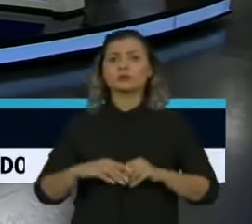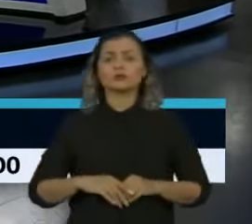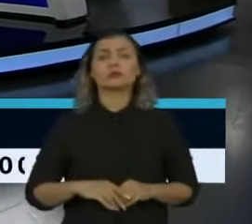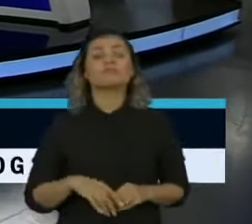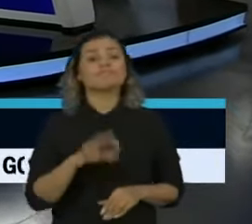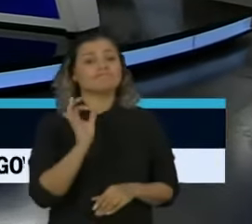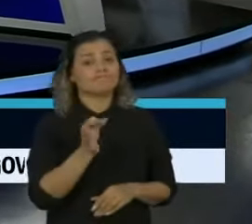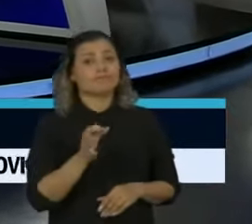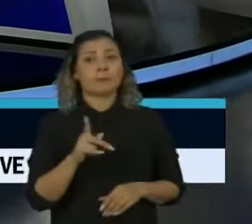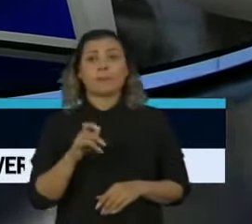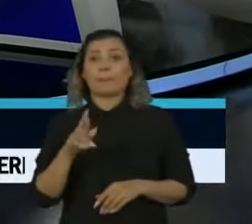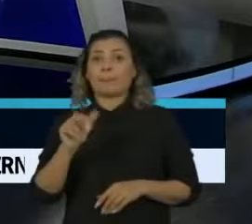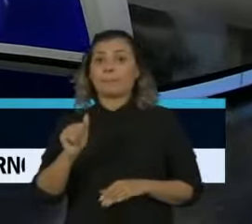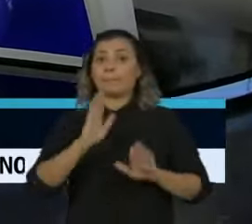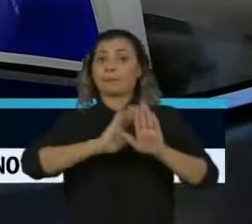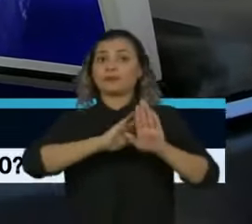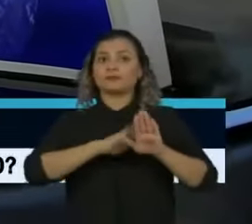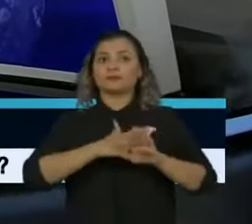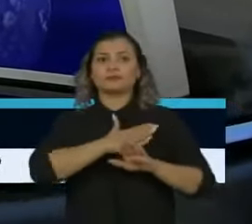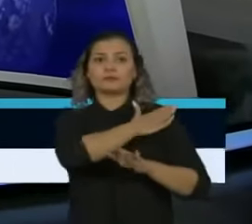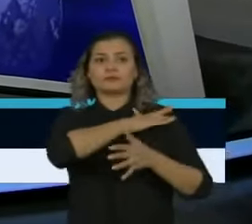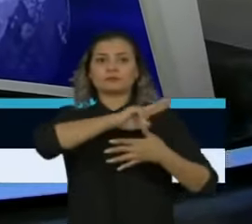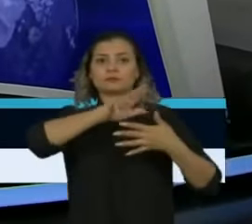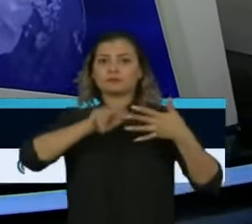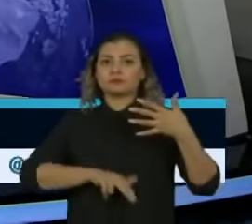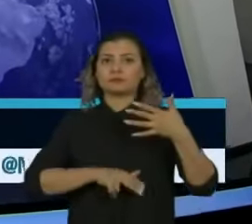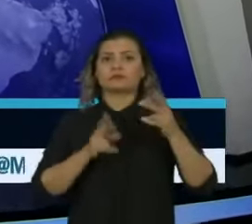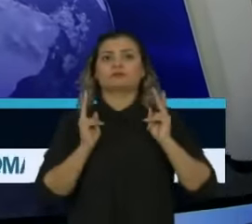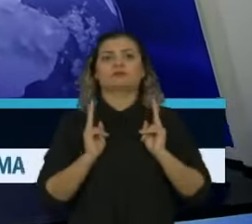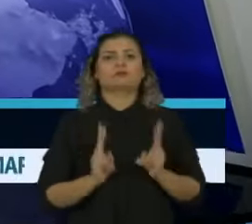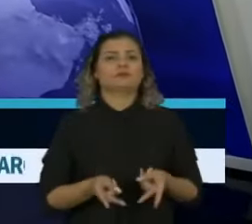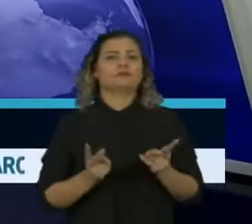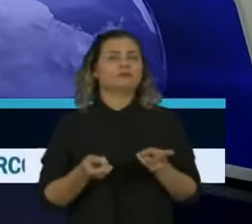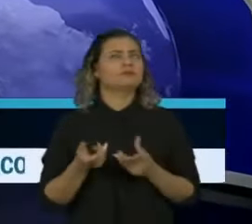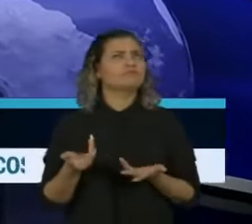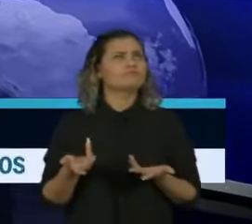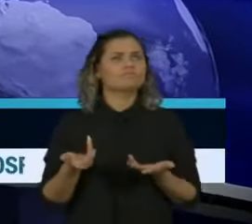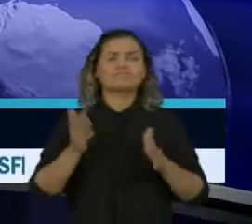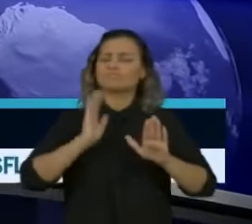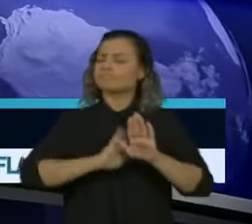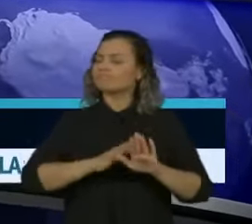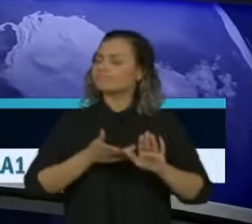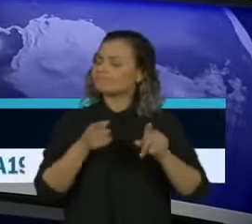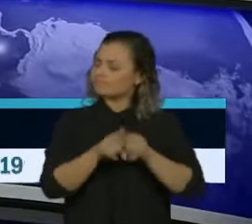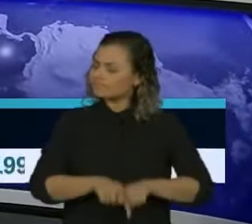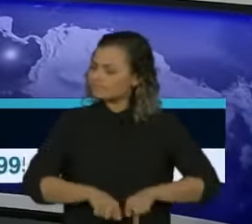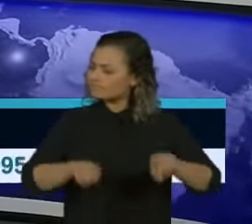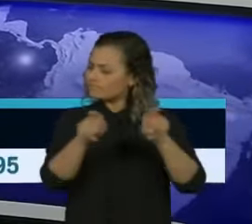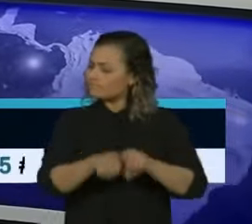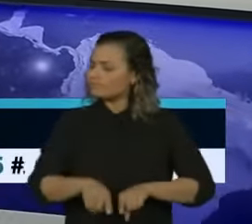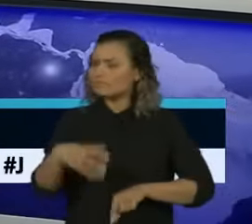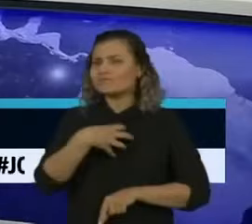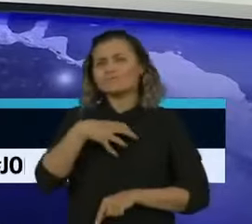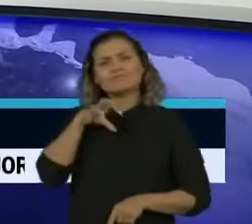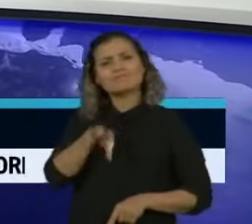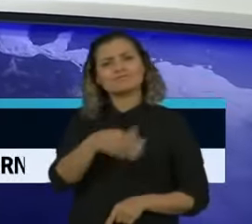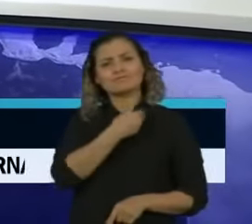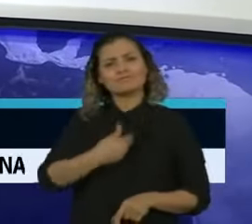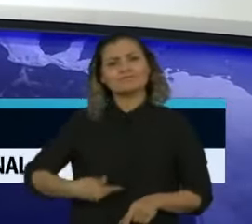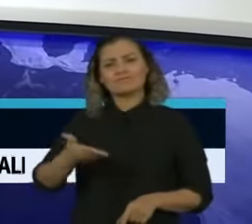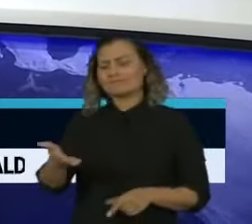Bom, Patrícia, declarações discriminatórias e preconceituosas sempre foram frequentes nesse governo, que é